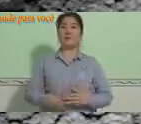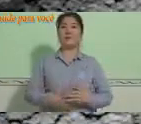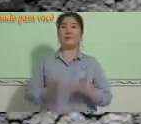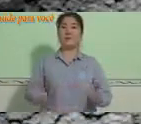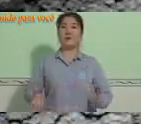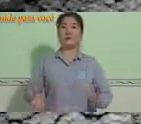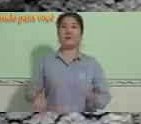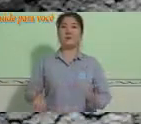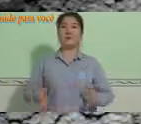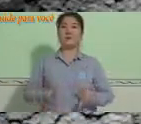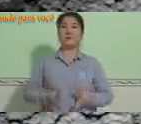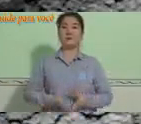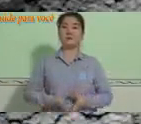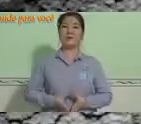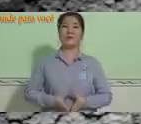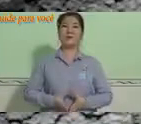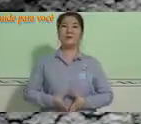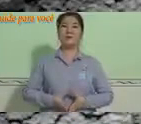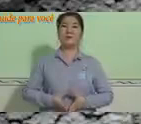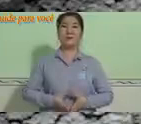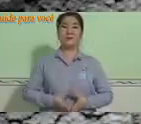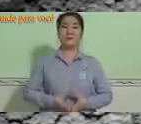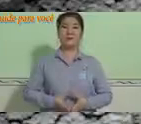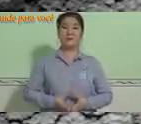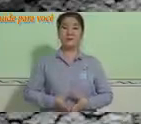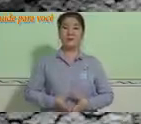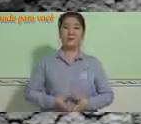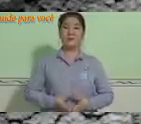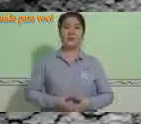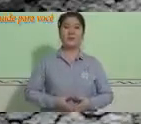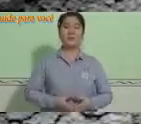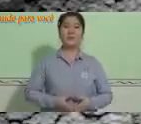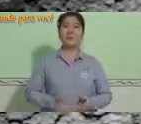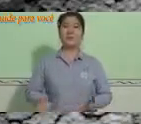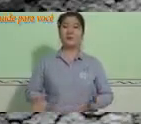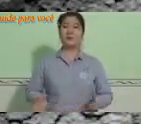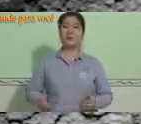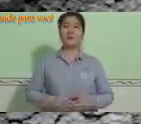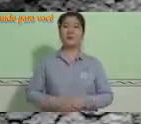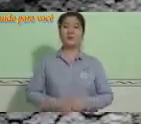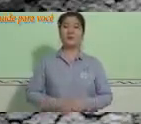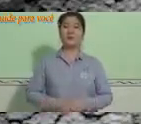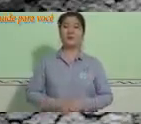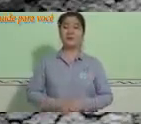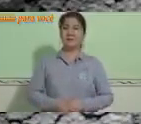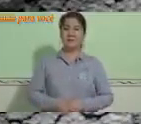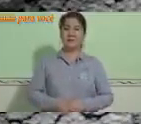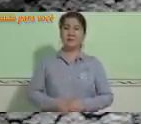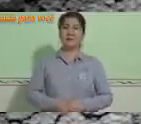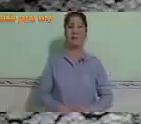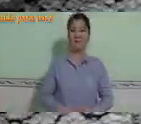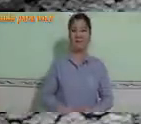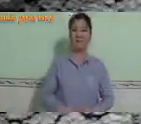CAUSASTOMUNSASCAUSASDOSURGIMNTODAS e acento agudo NDROMEDO. Olhos eco incluem trabalhar em locais mitosecos, vírgula, como ar